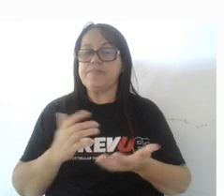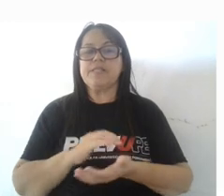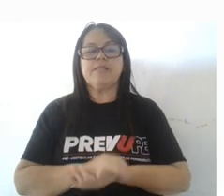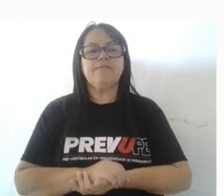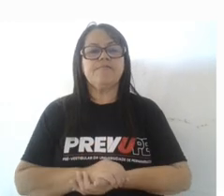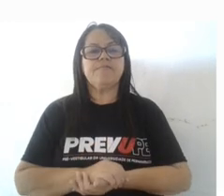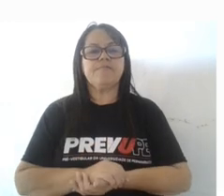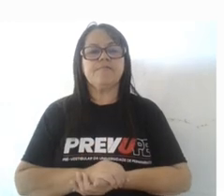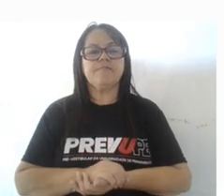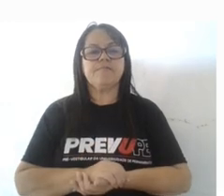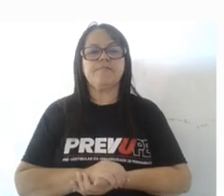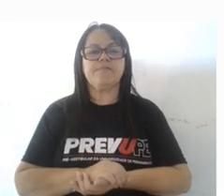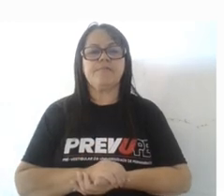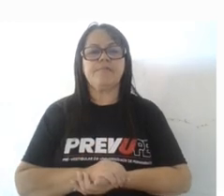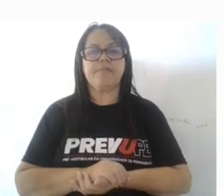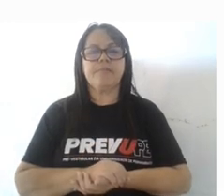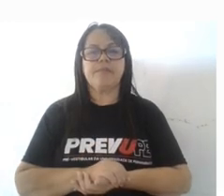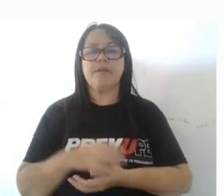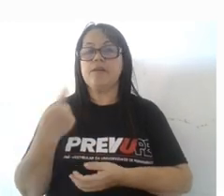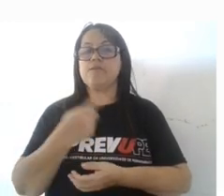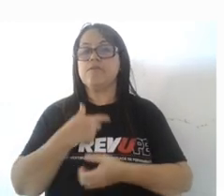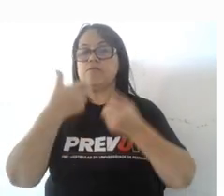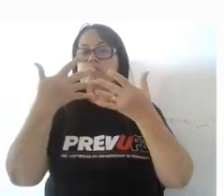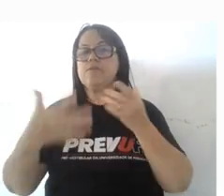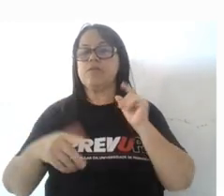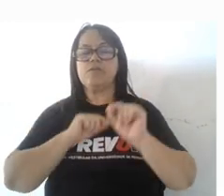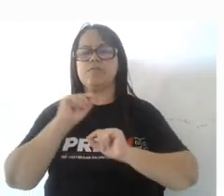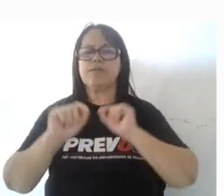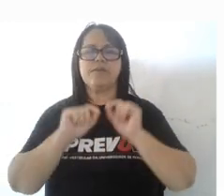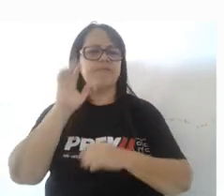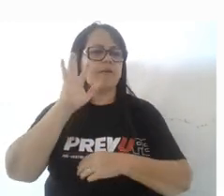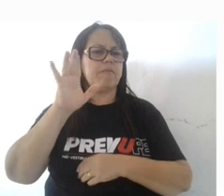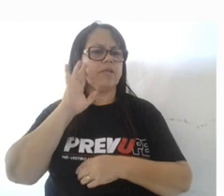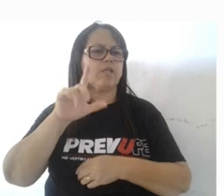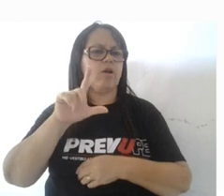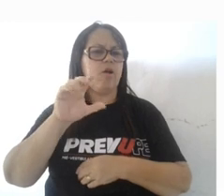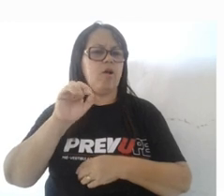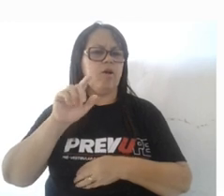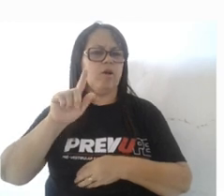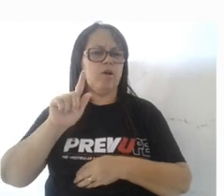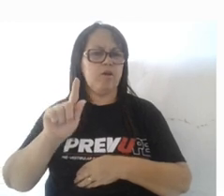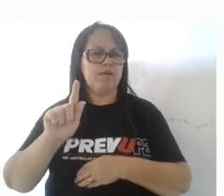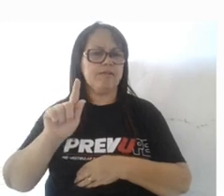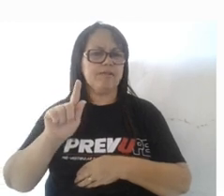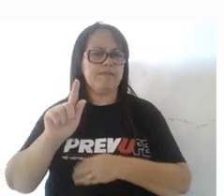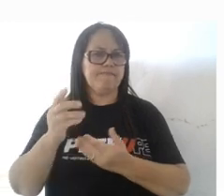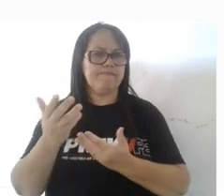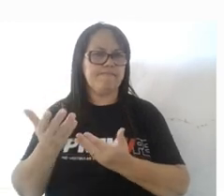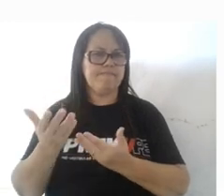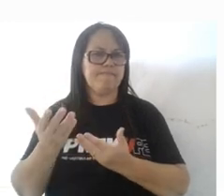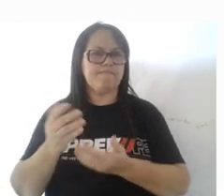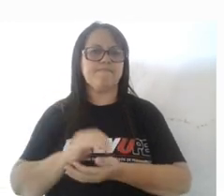Bem, pessoal, então, sobre os logaritmos, o que é que nós temos? Imaginem que eu tenho essa expressão